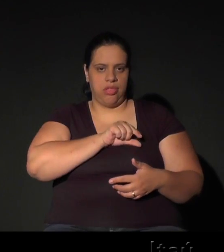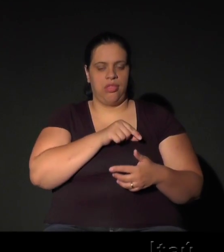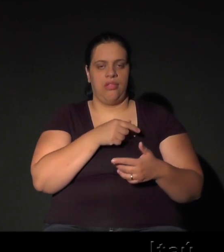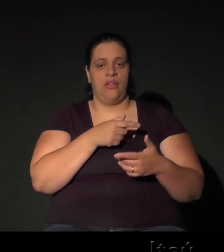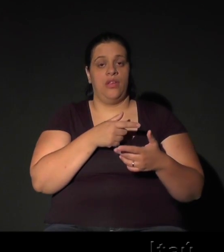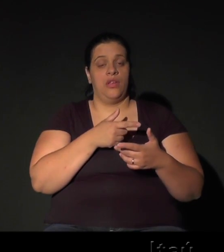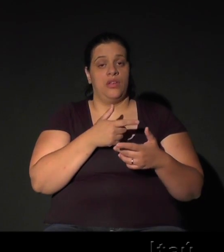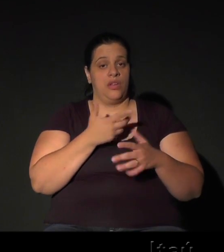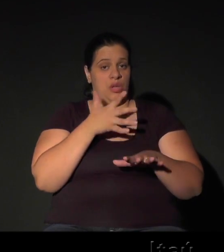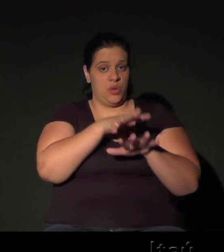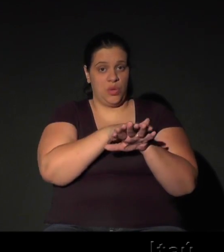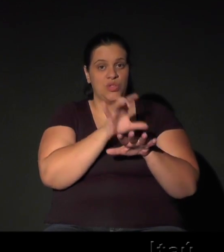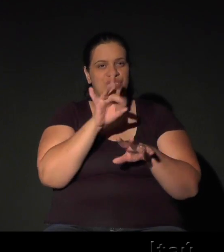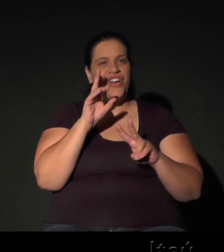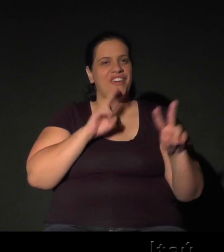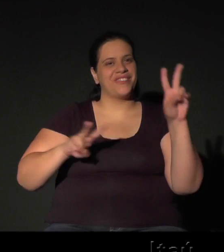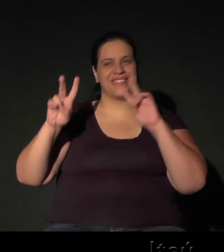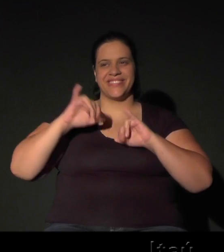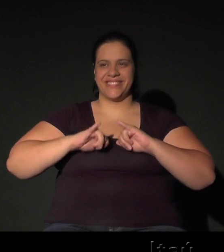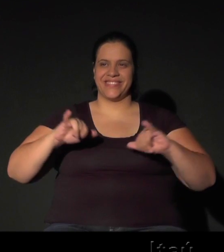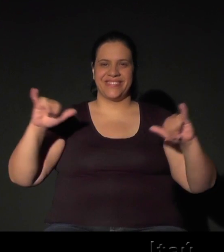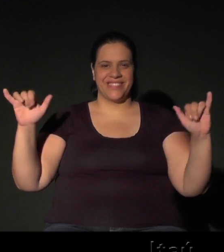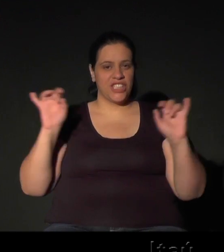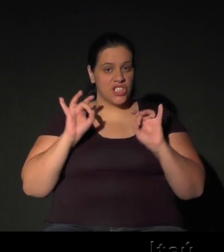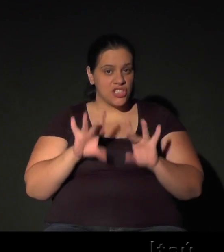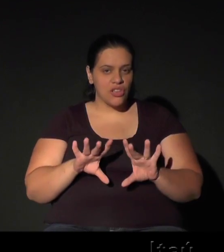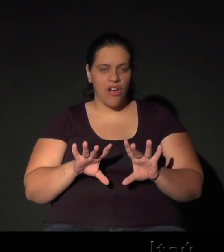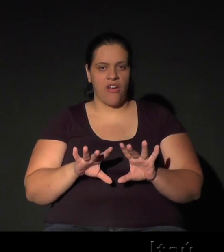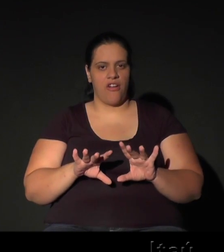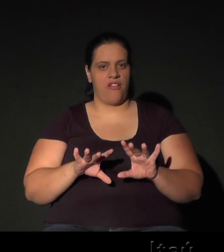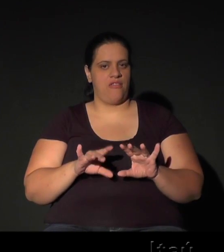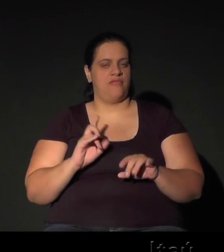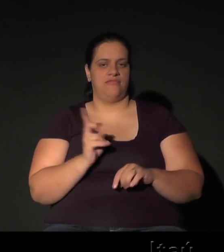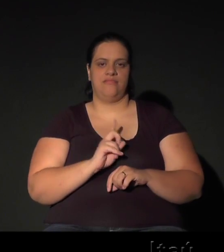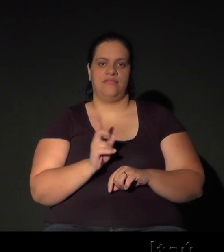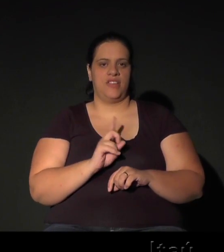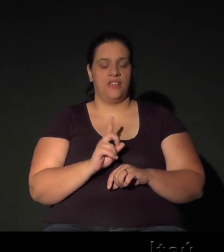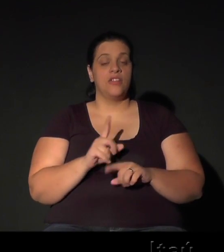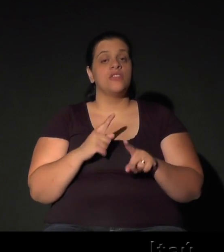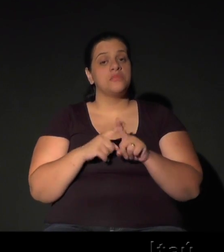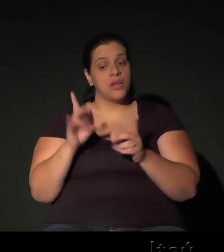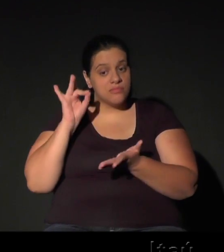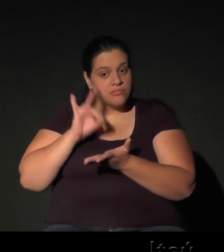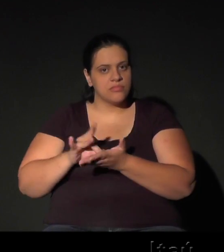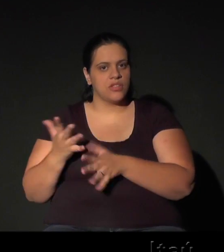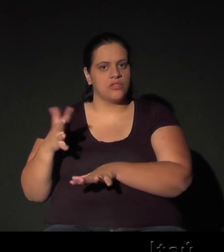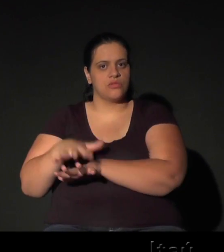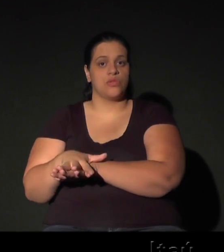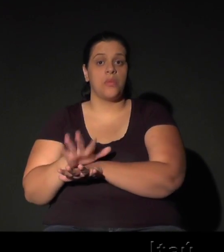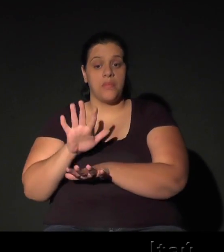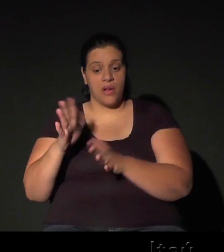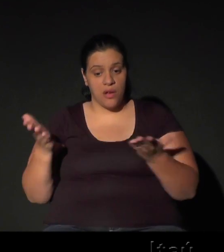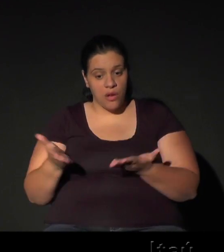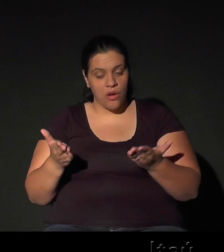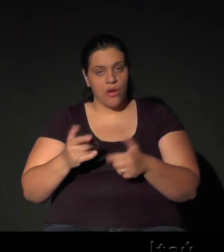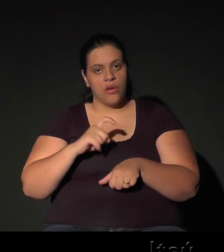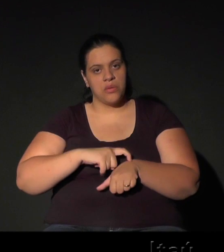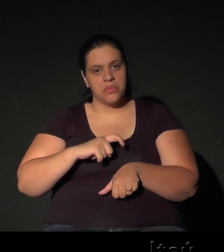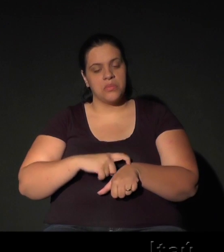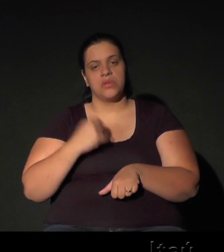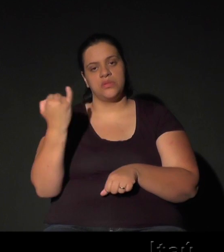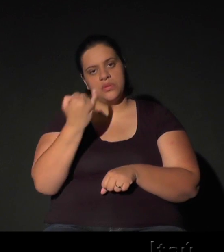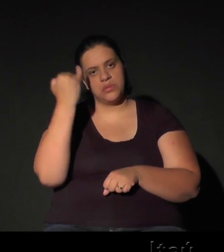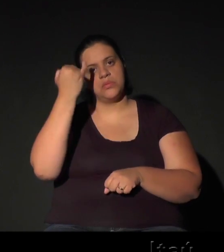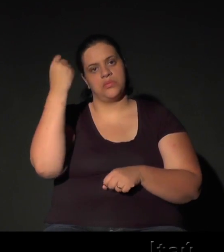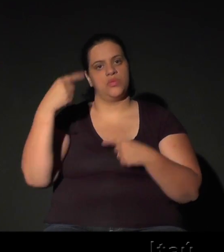Ou seja a inclusão não pode ser só visual né publicitária né mas esse momento é é o momento né